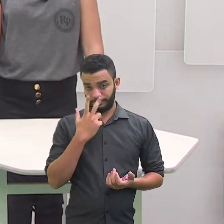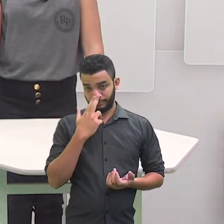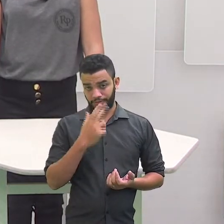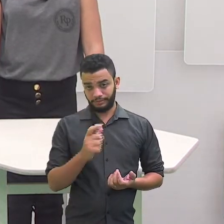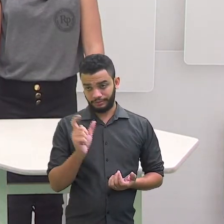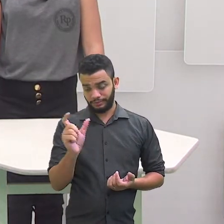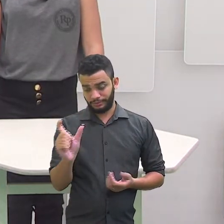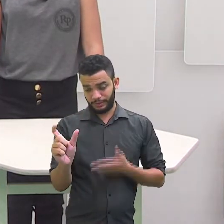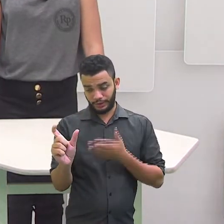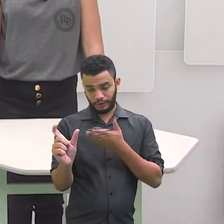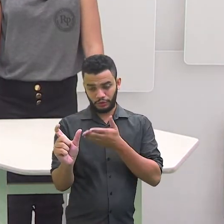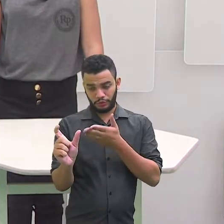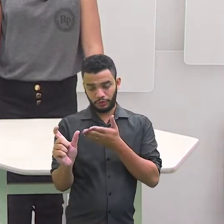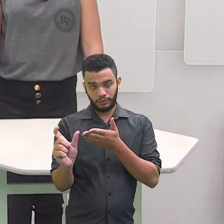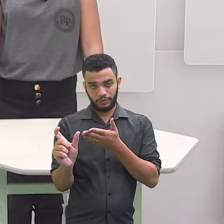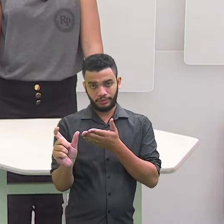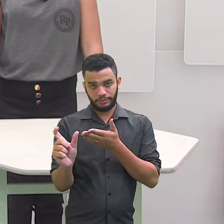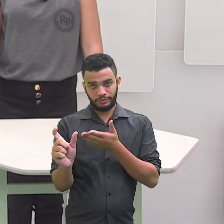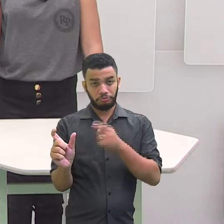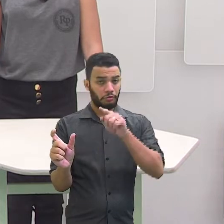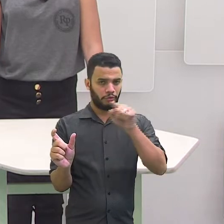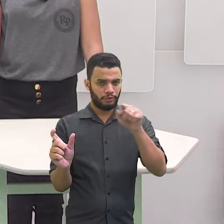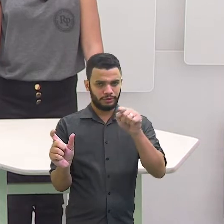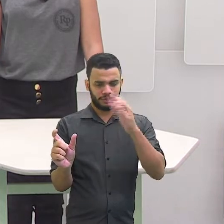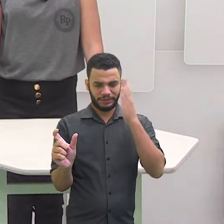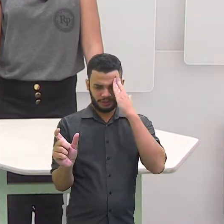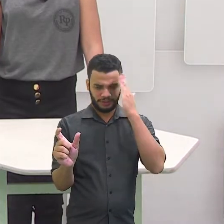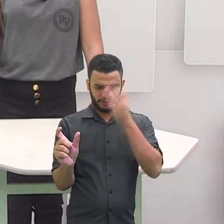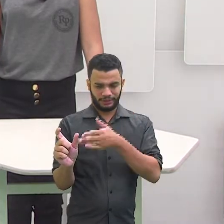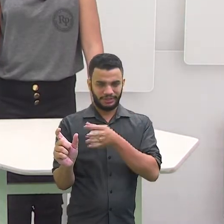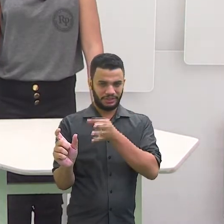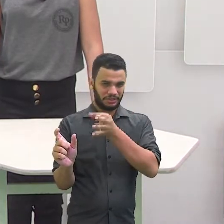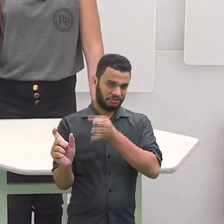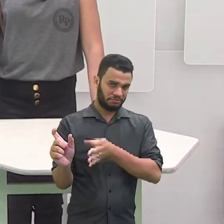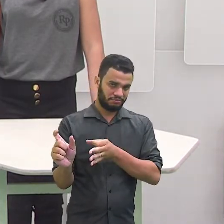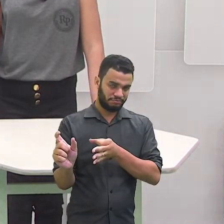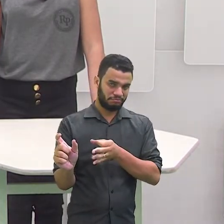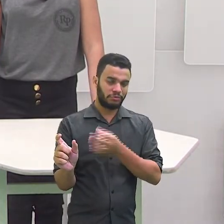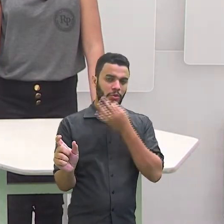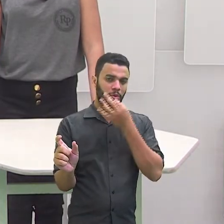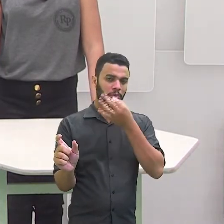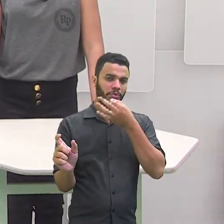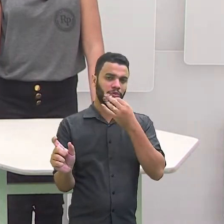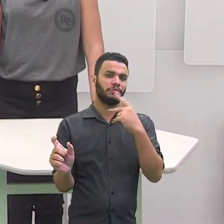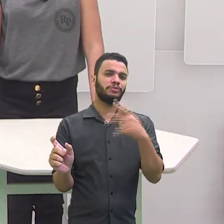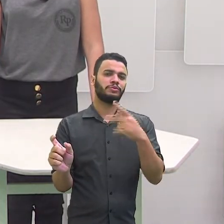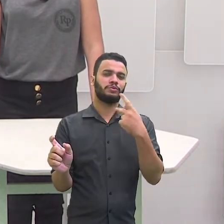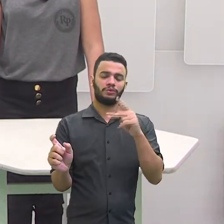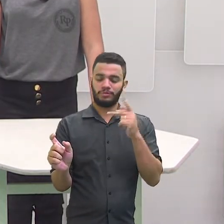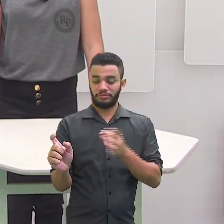e aí, pessoal de casa? Será que ela acertou essa palavra? O que vocês acham?